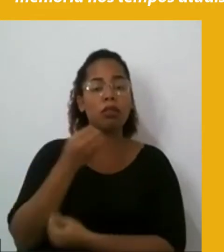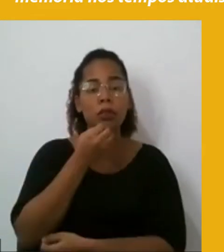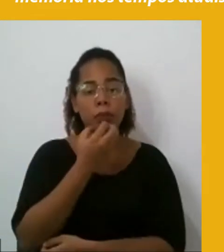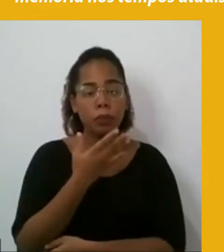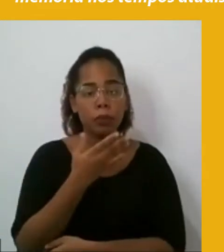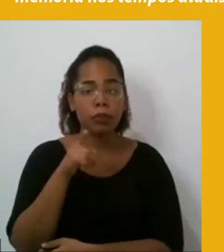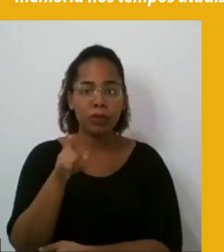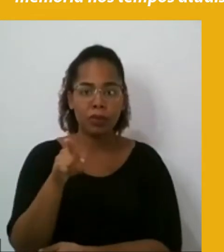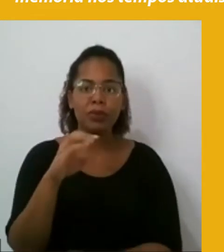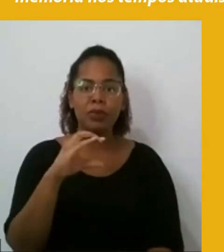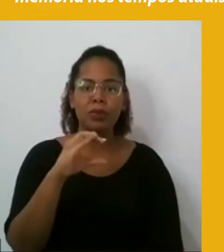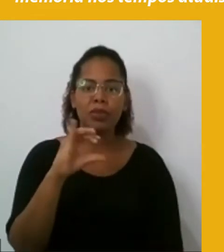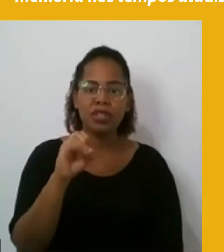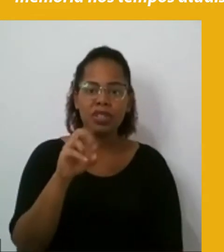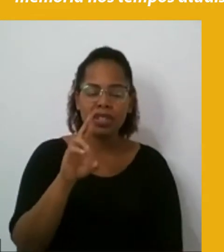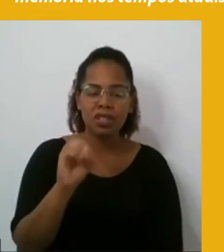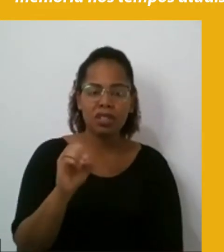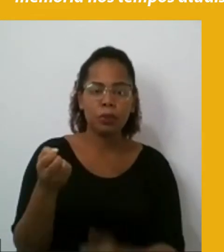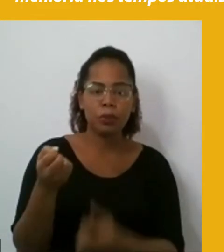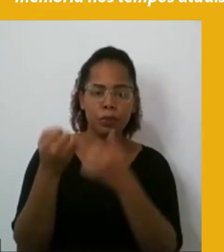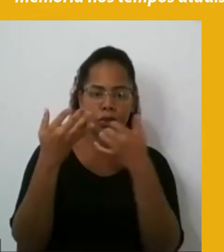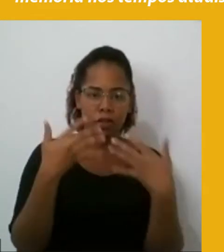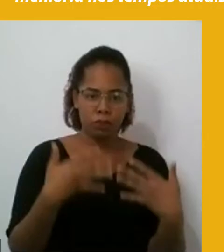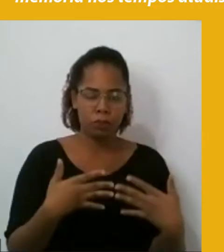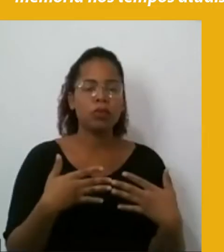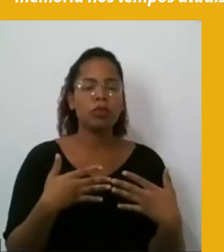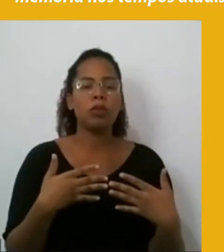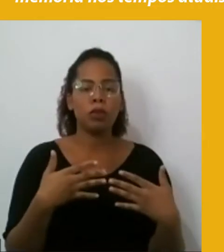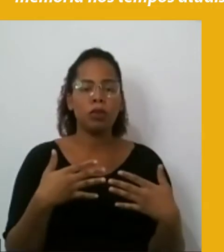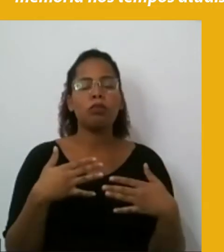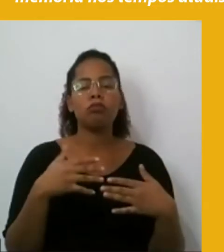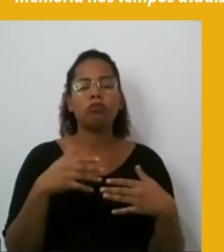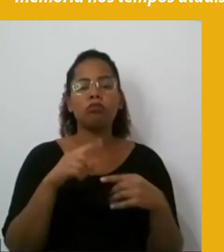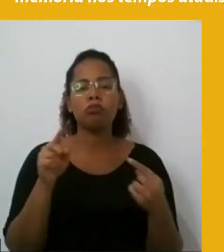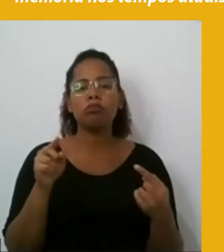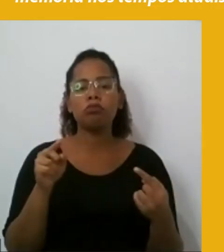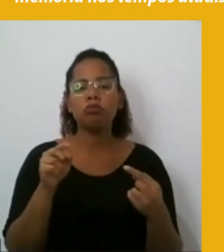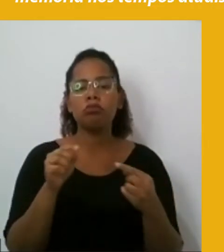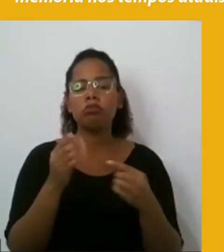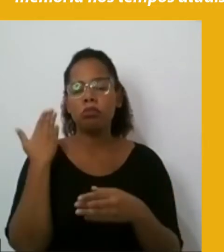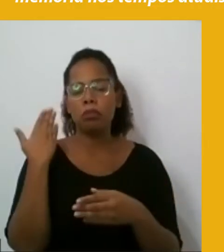falou, os museus, em grande medida, reproduziram um diálogo europeu, né?